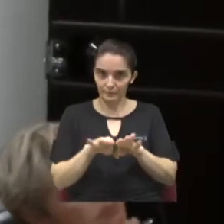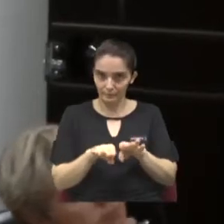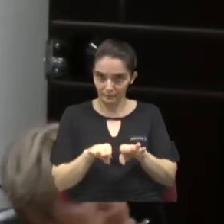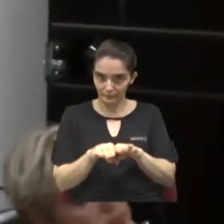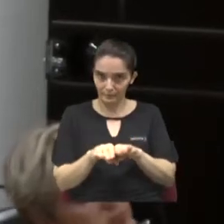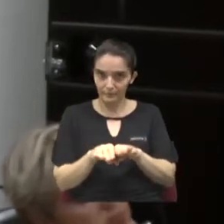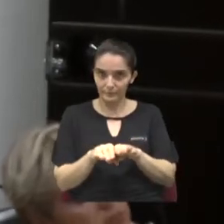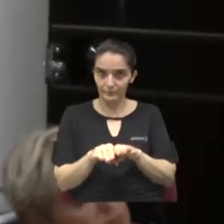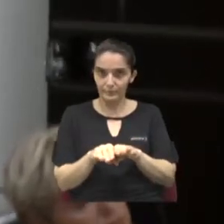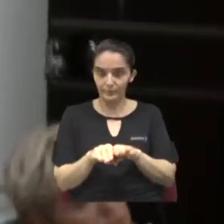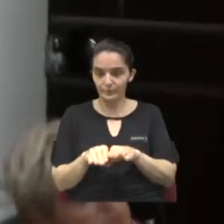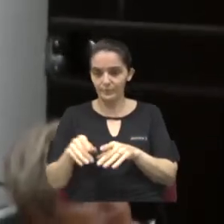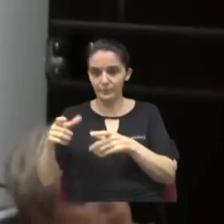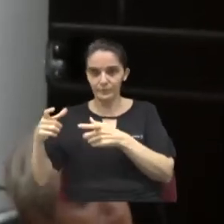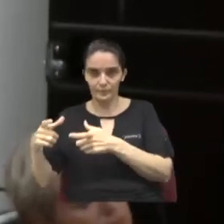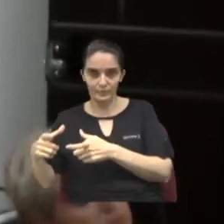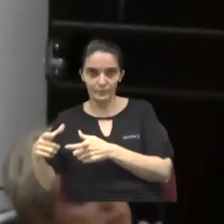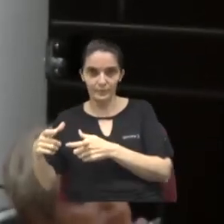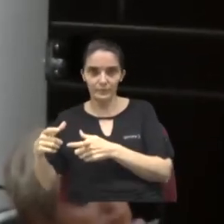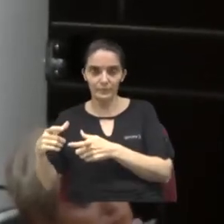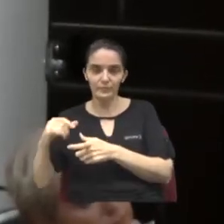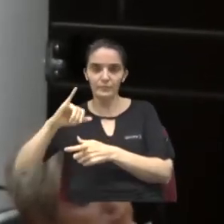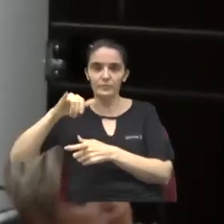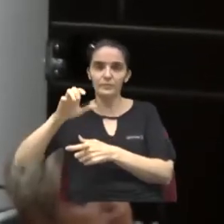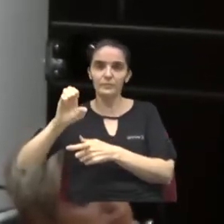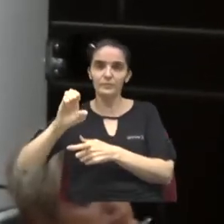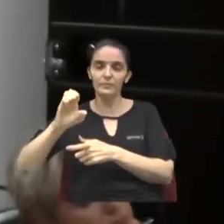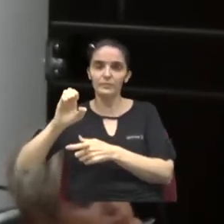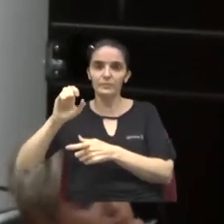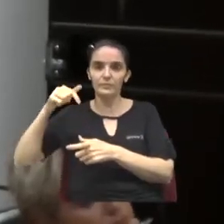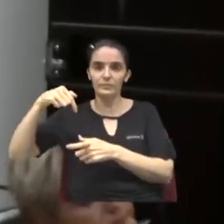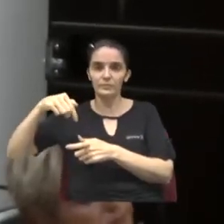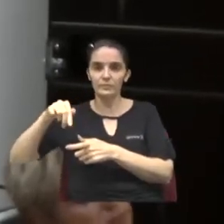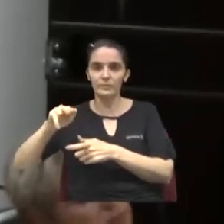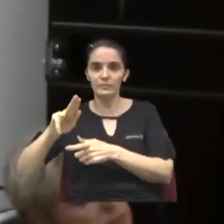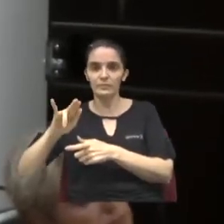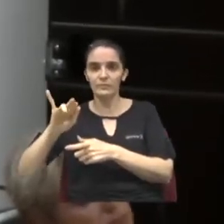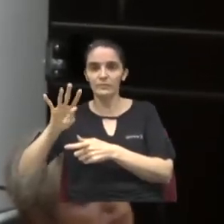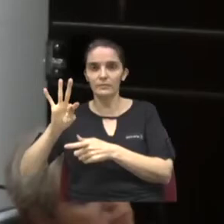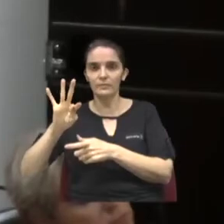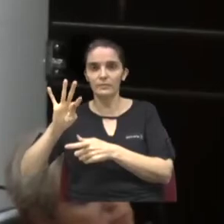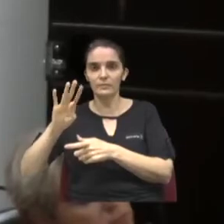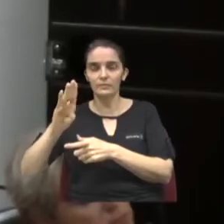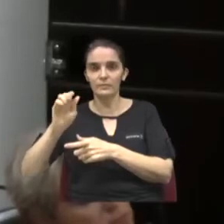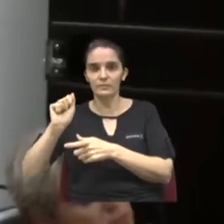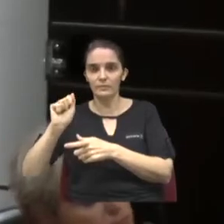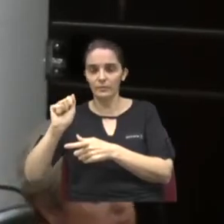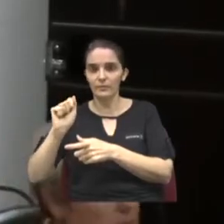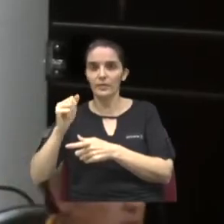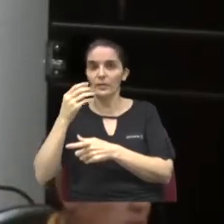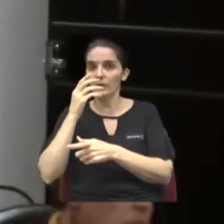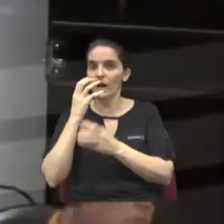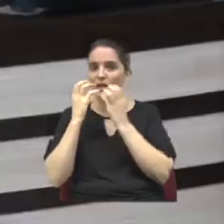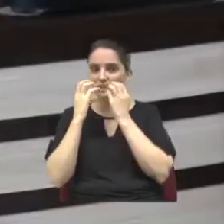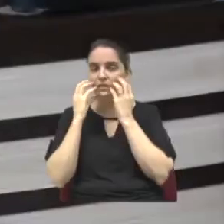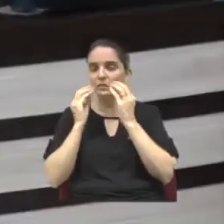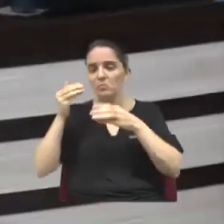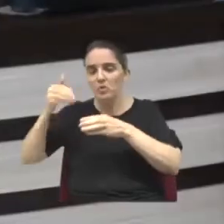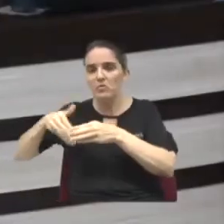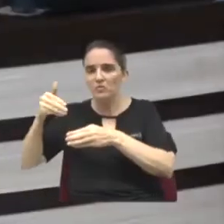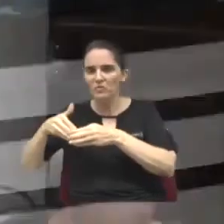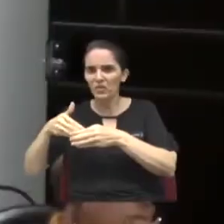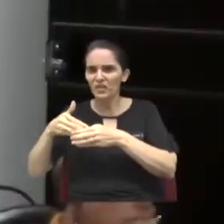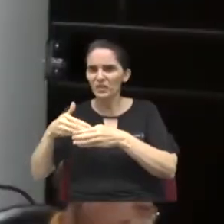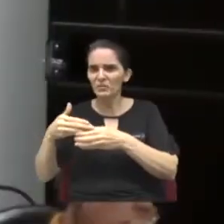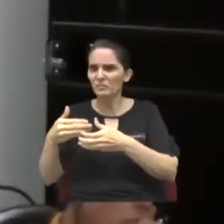Inclusive, eu estive no Jequitibá na semana passada, o cheiro quase no final do bairro, lá em cima, insuportável. Dá até dó. A